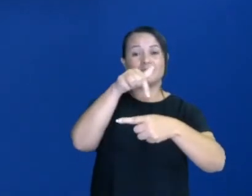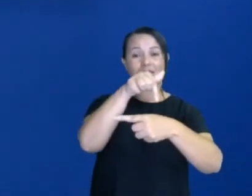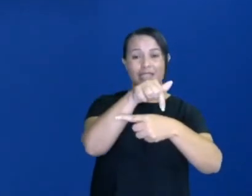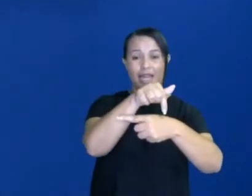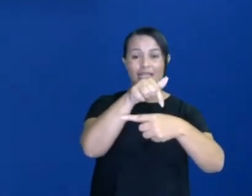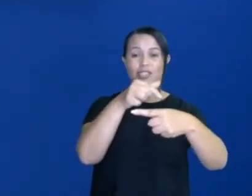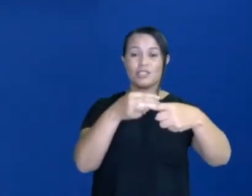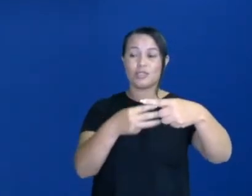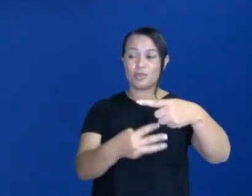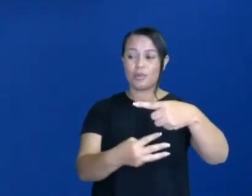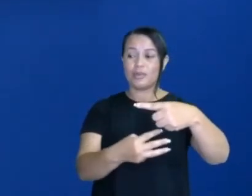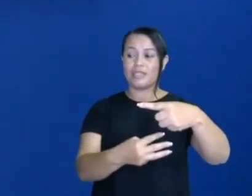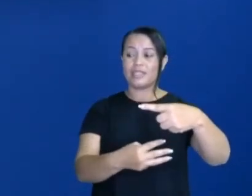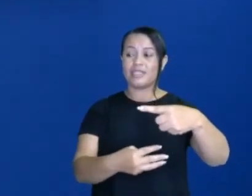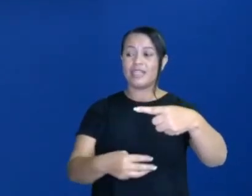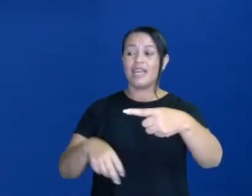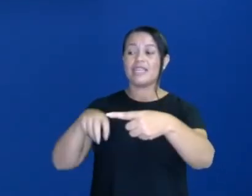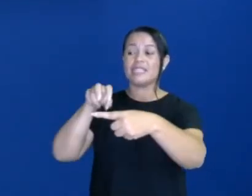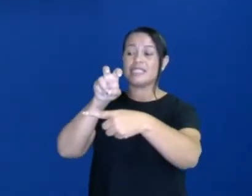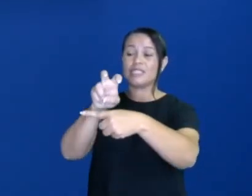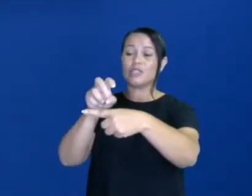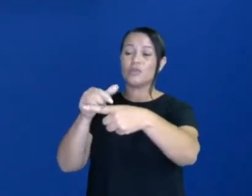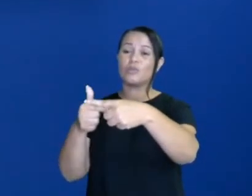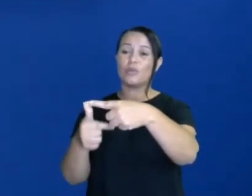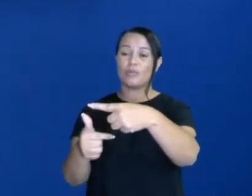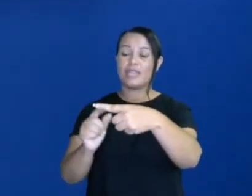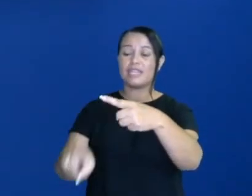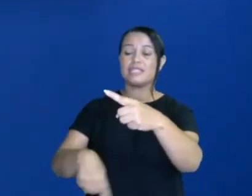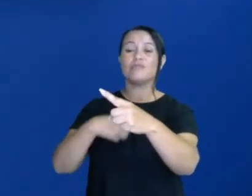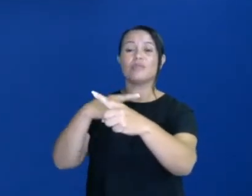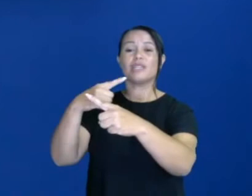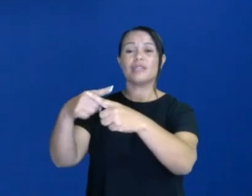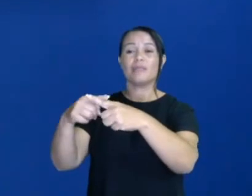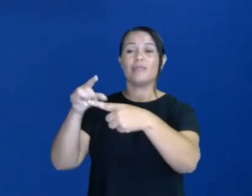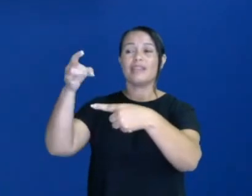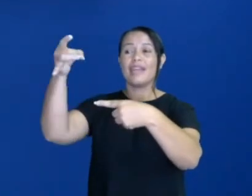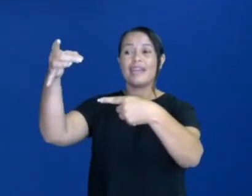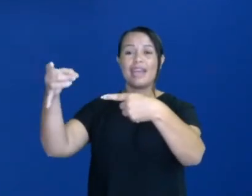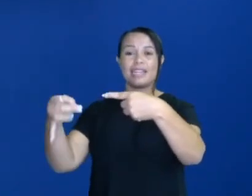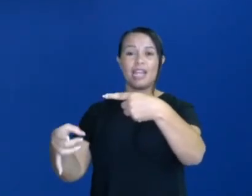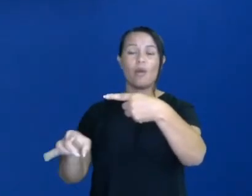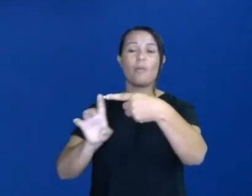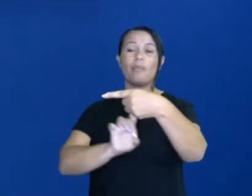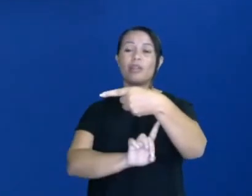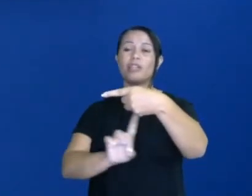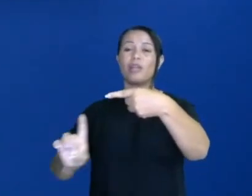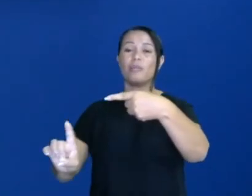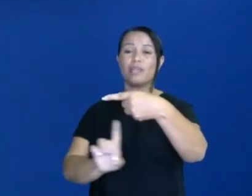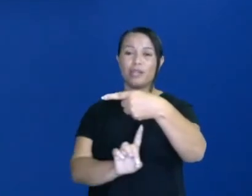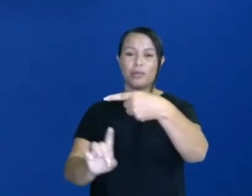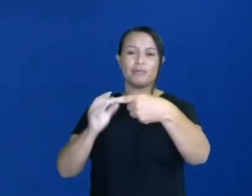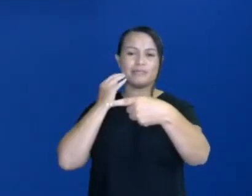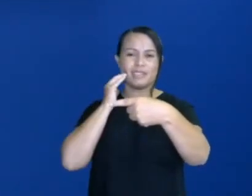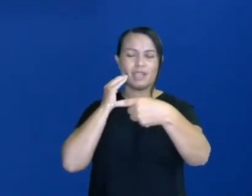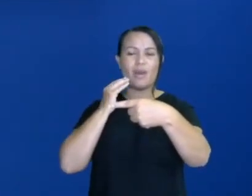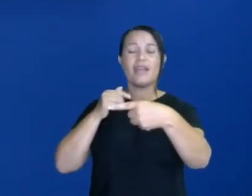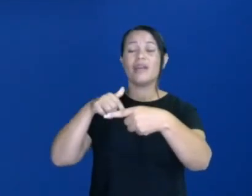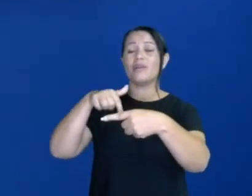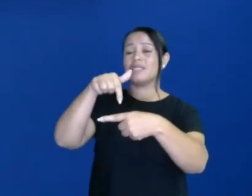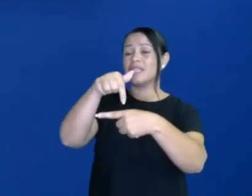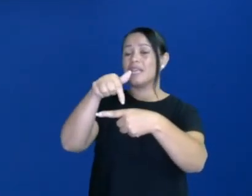7 sobre 3, 5 sobre 2 e multipliquei cada um pelo seu denominador,